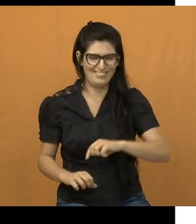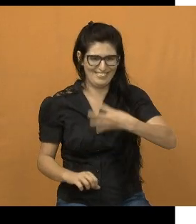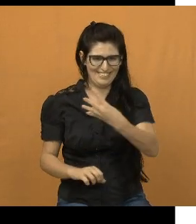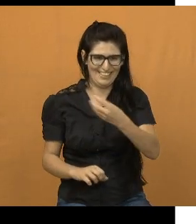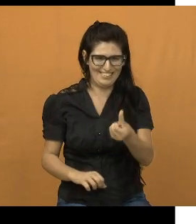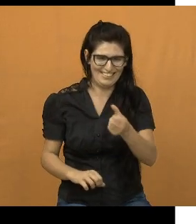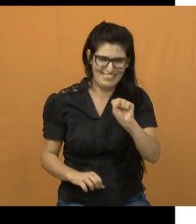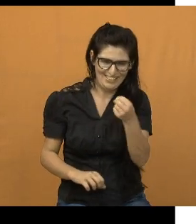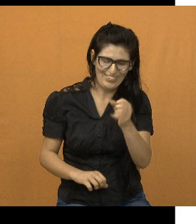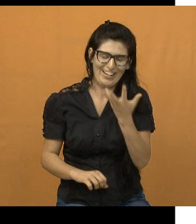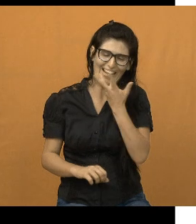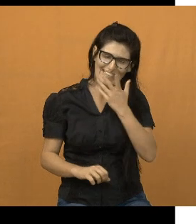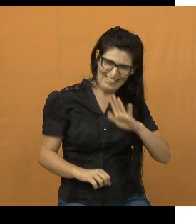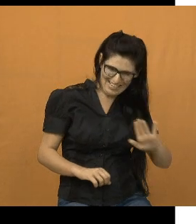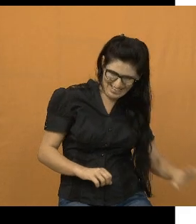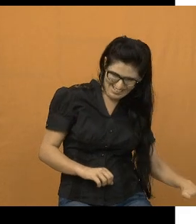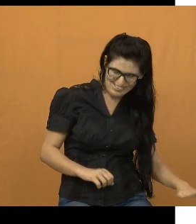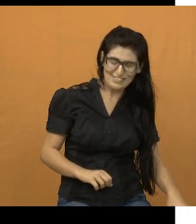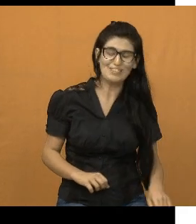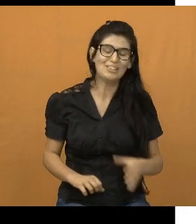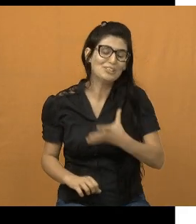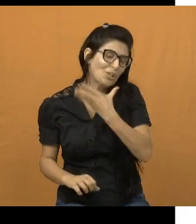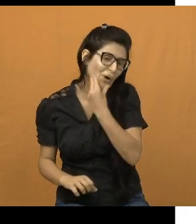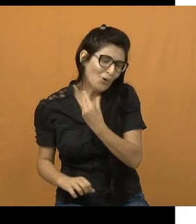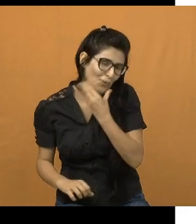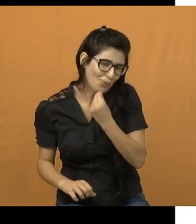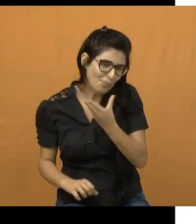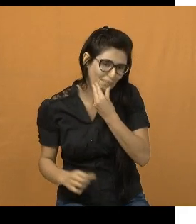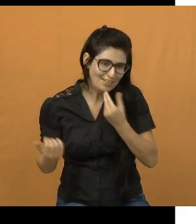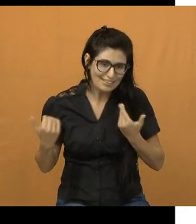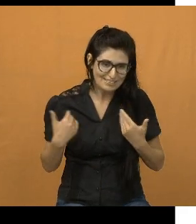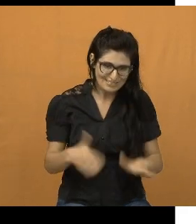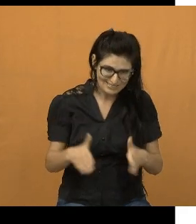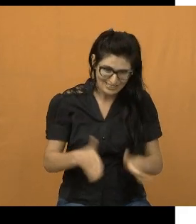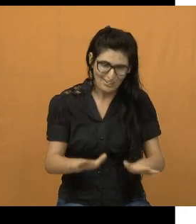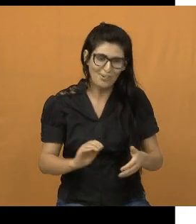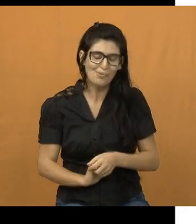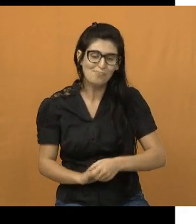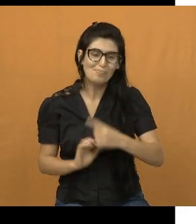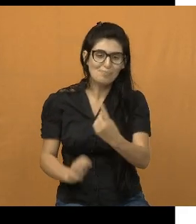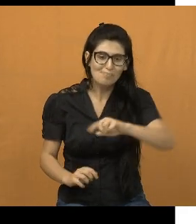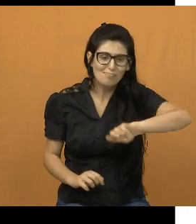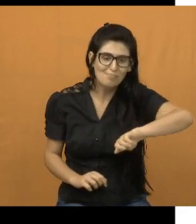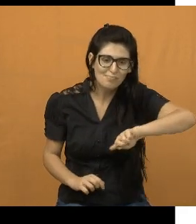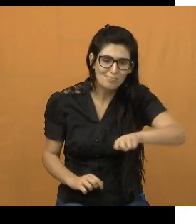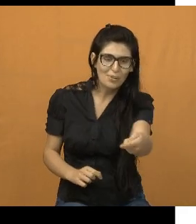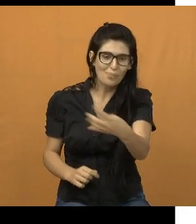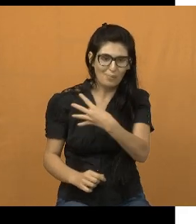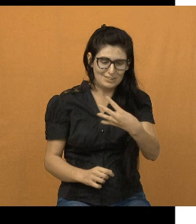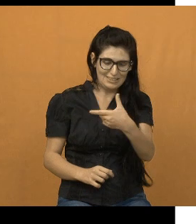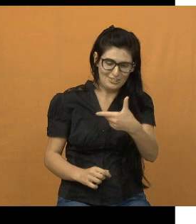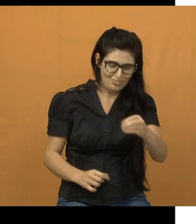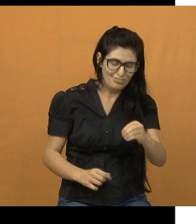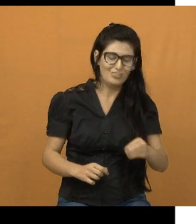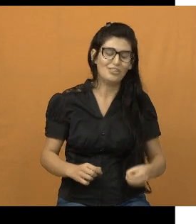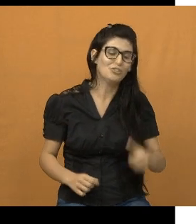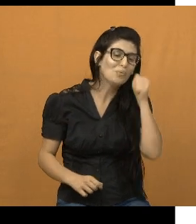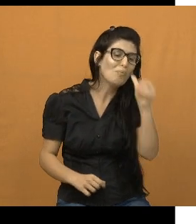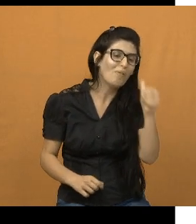1.468 crianças do sexo masculino e 1.420 do sexo